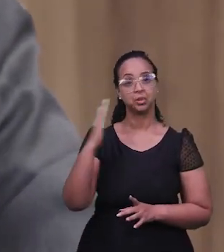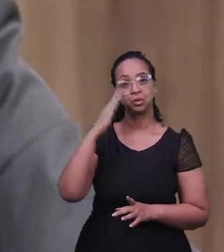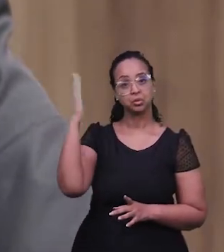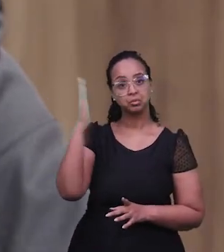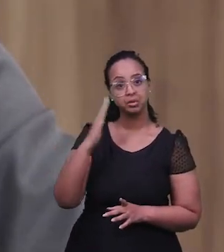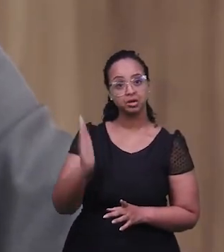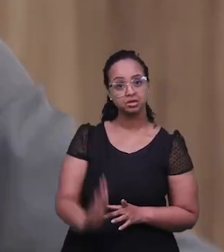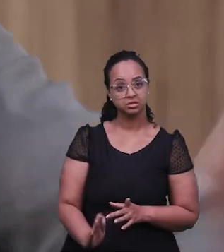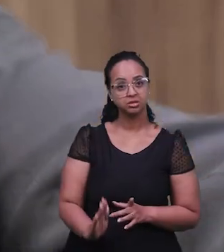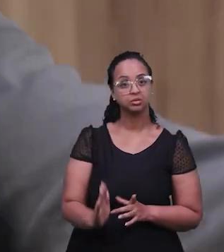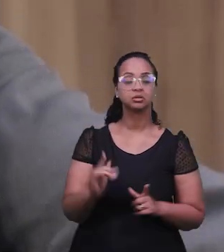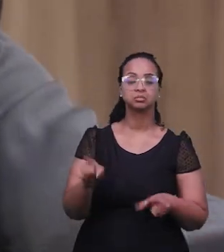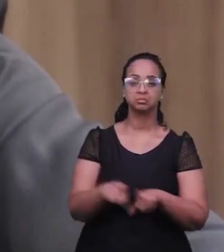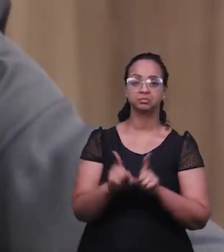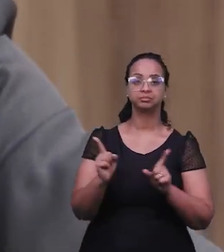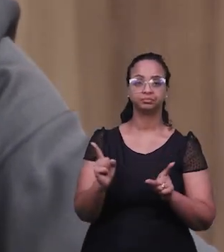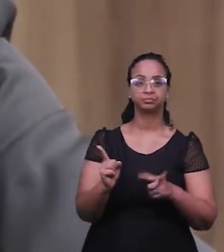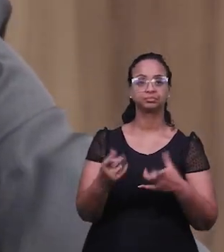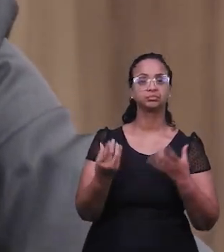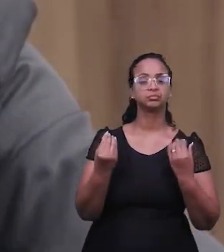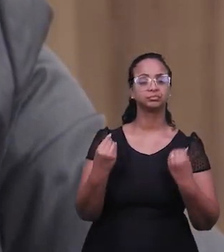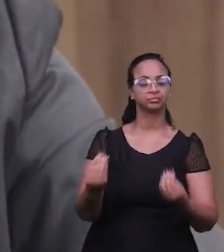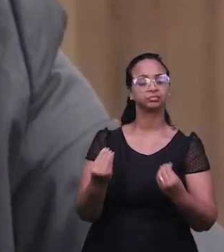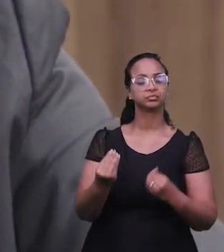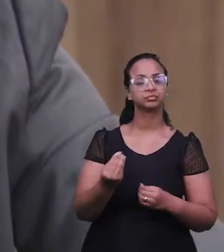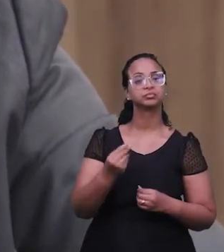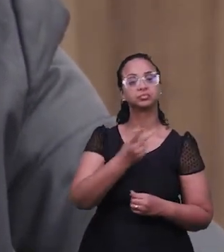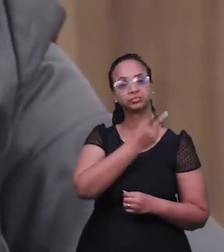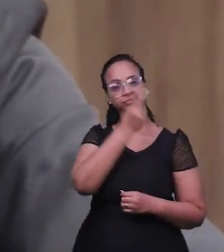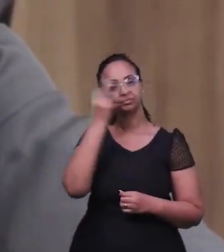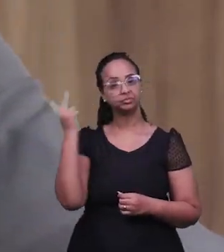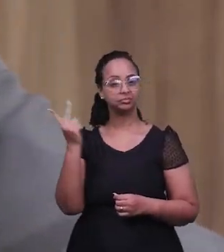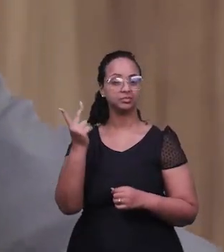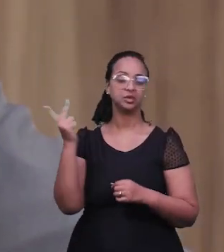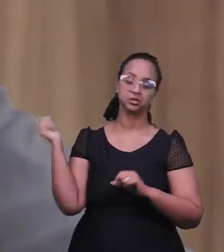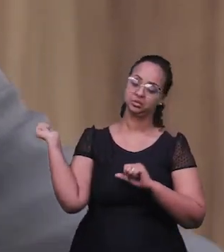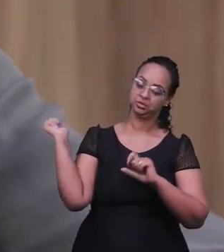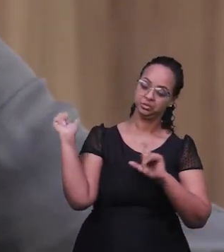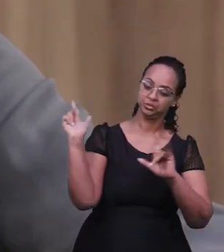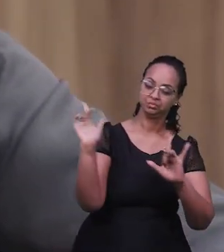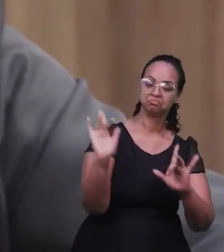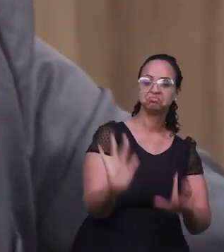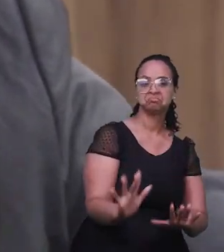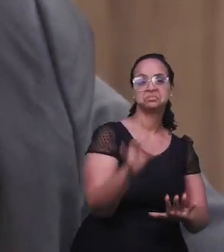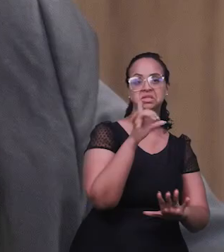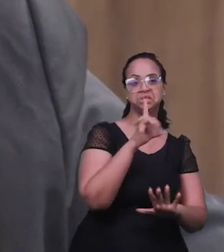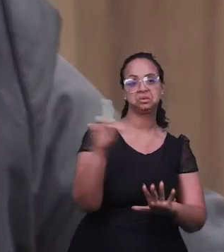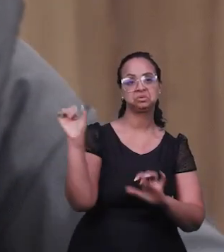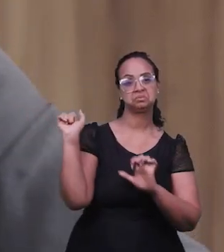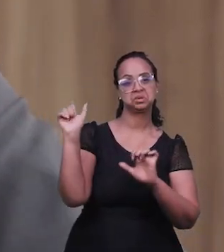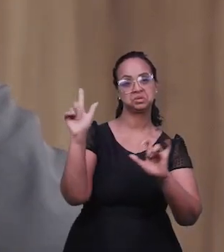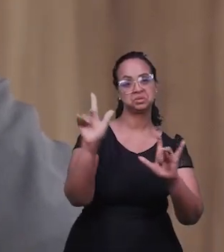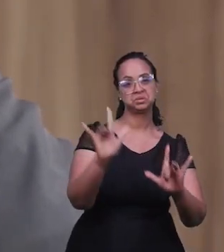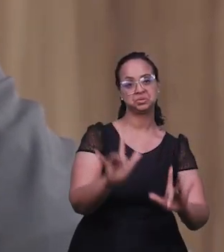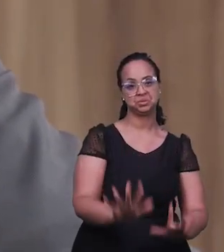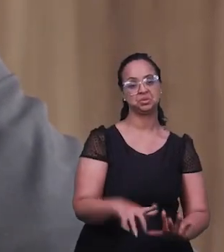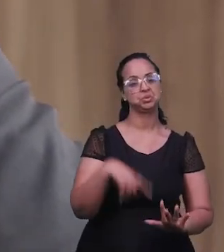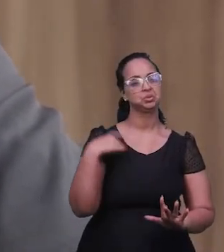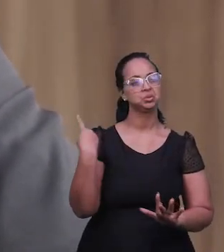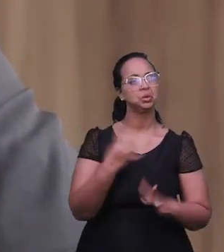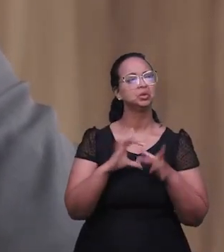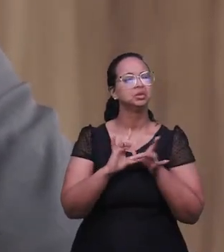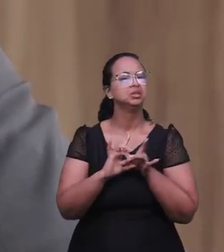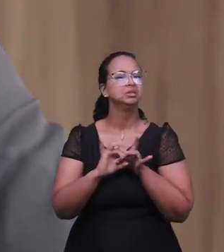Brasil principalmente, né, e para o mundo, para que a pessoa seja abençoada. E nós estamos à disposição